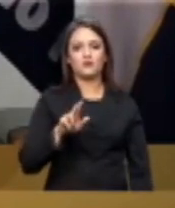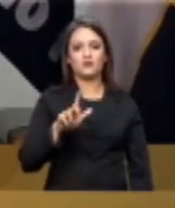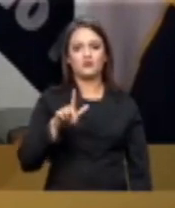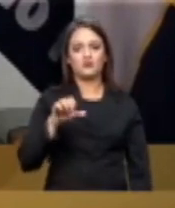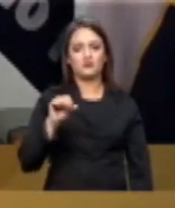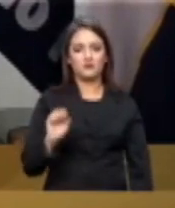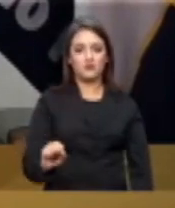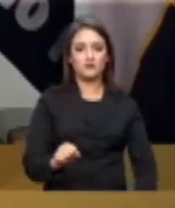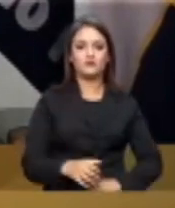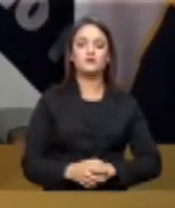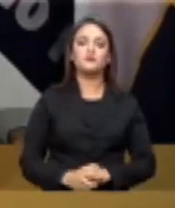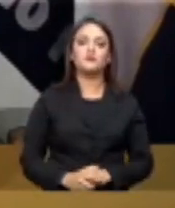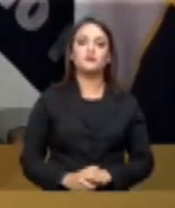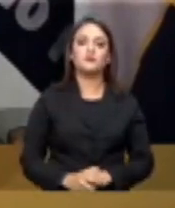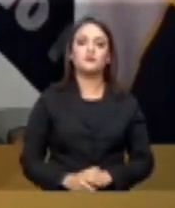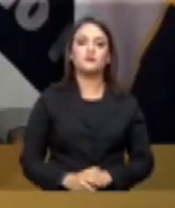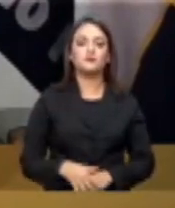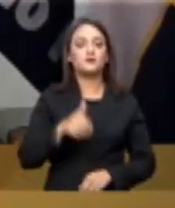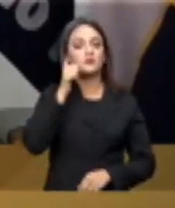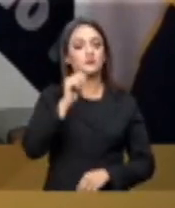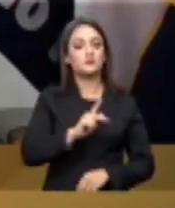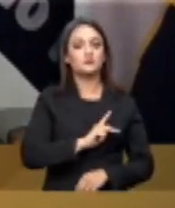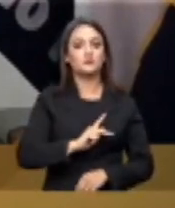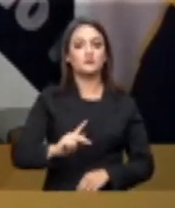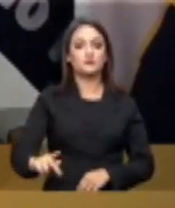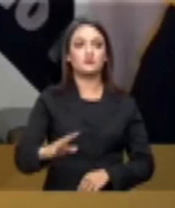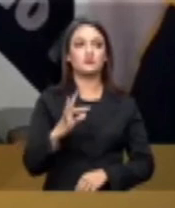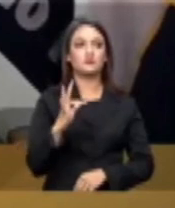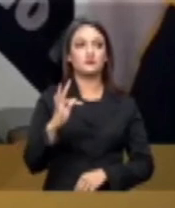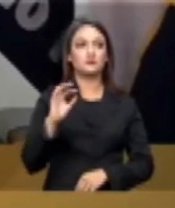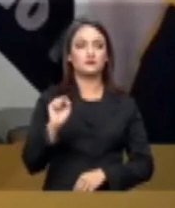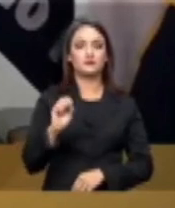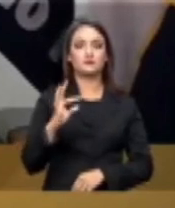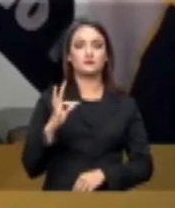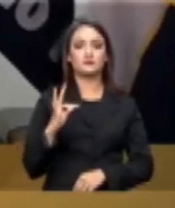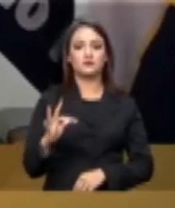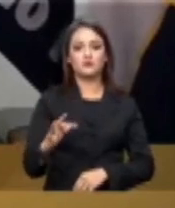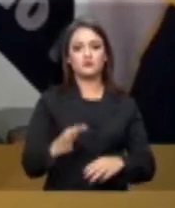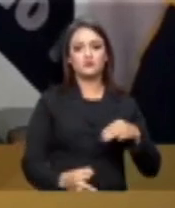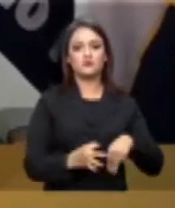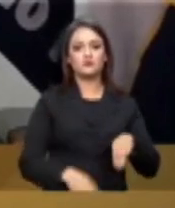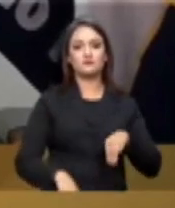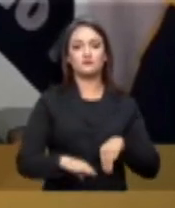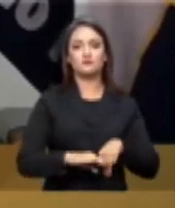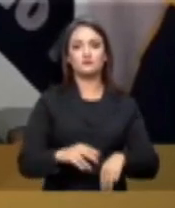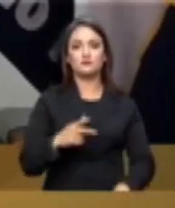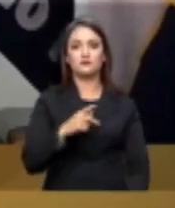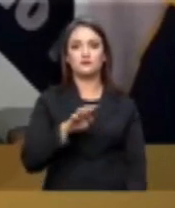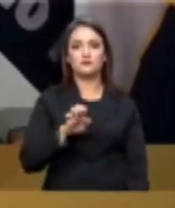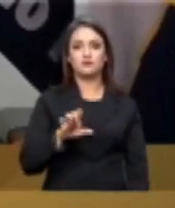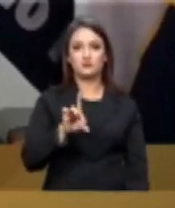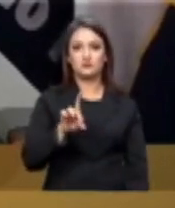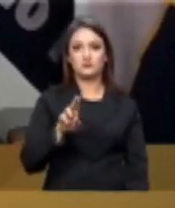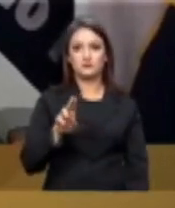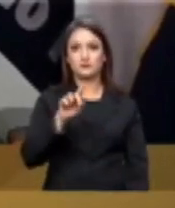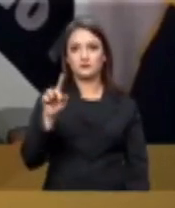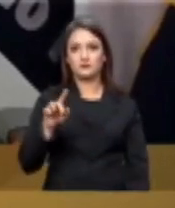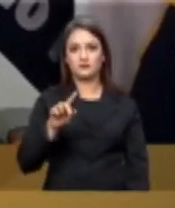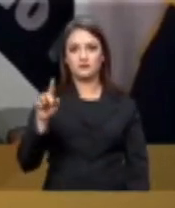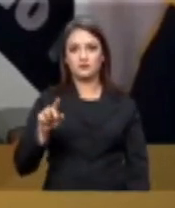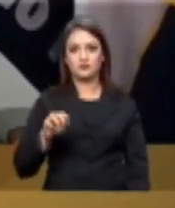senhora presidente do Tribunal Superior do Trabalho, ministra Maria Cristina Peduzzi, o